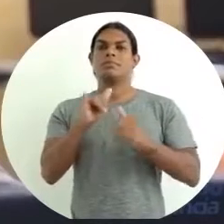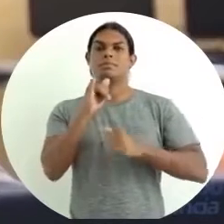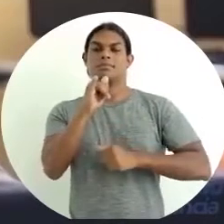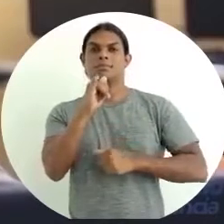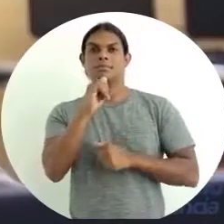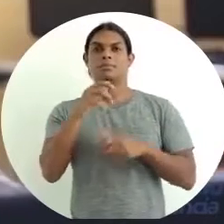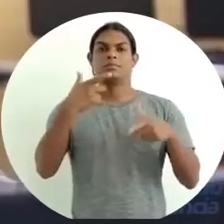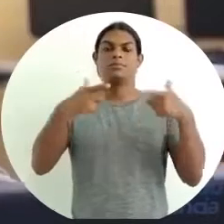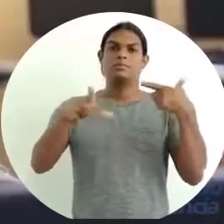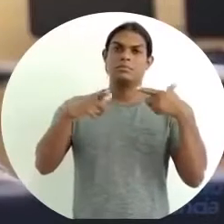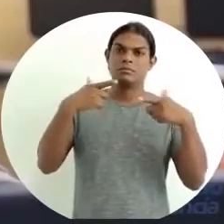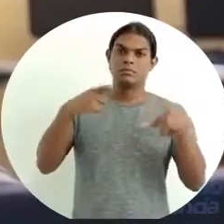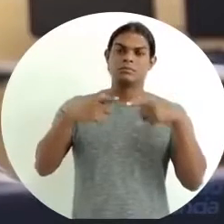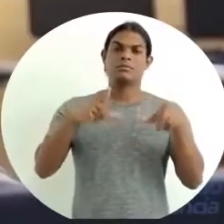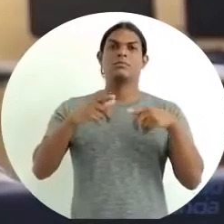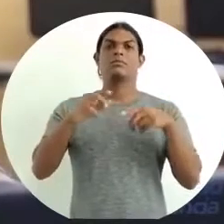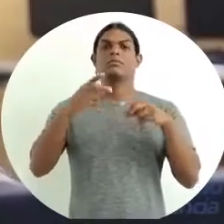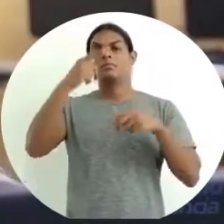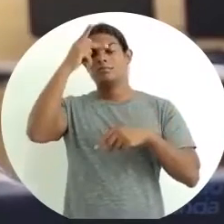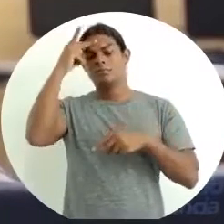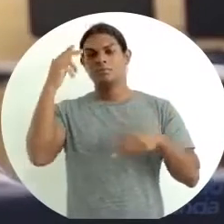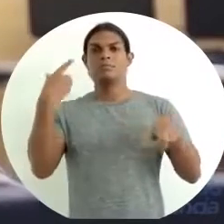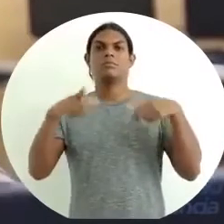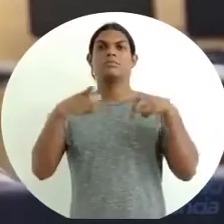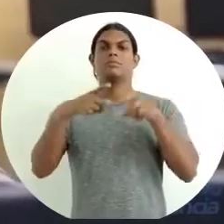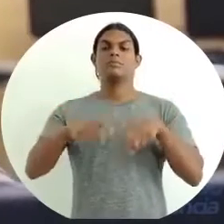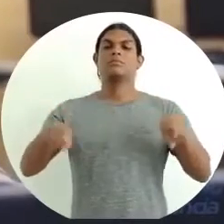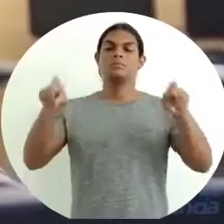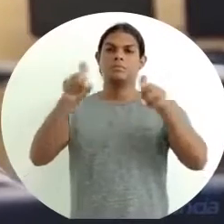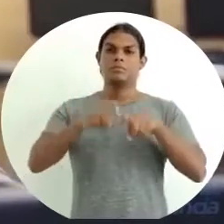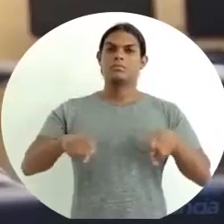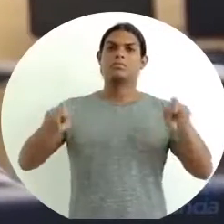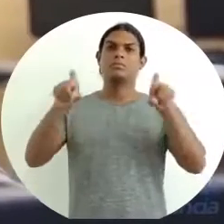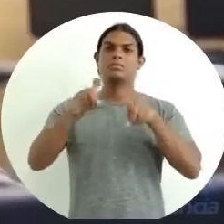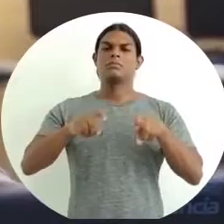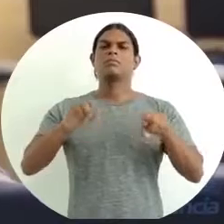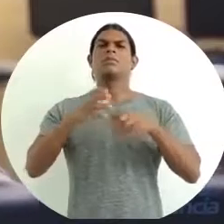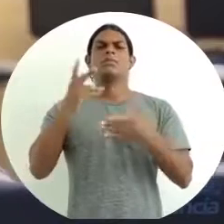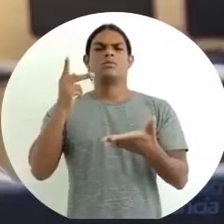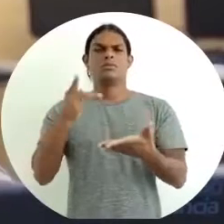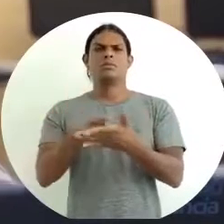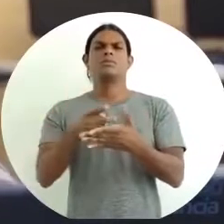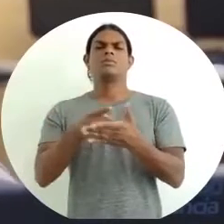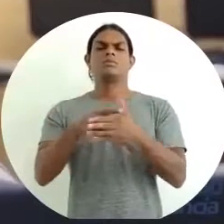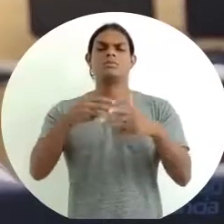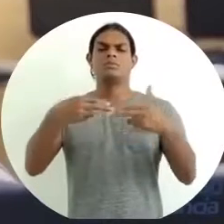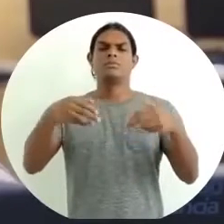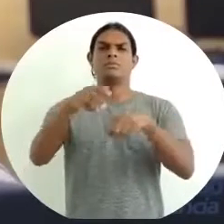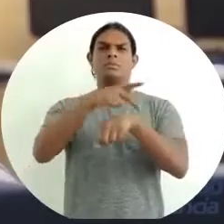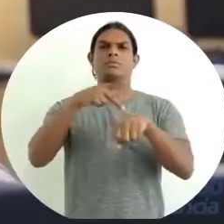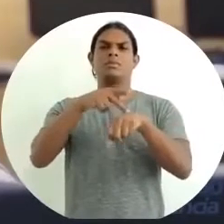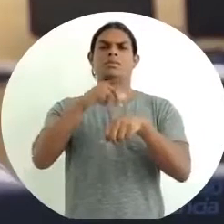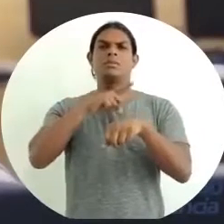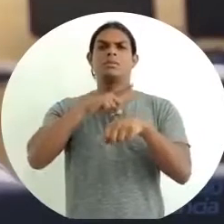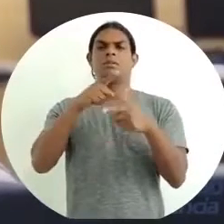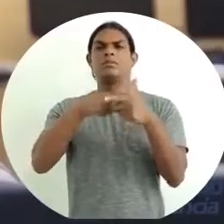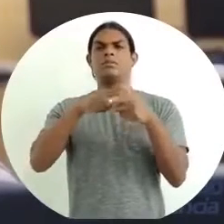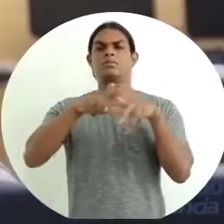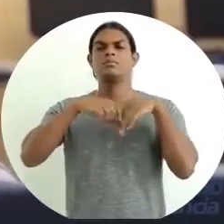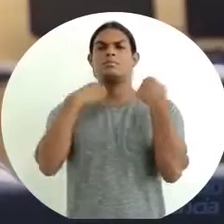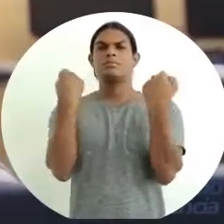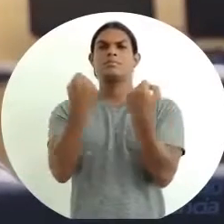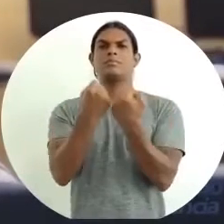center, tá certo? Acontece isso muito em alguns países que vivem conflitos sociais, né? E que venha a